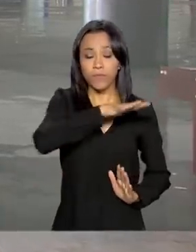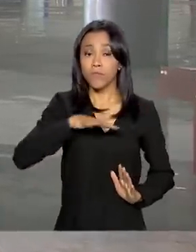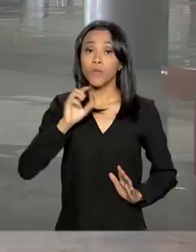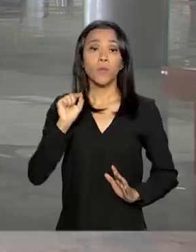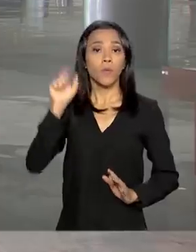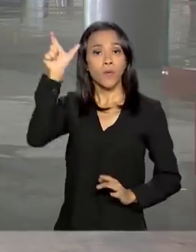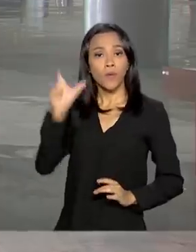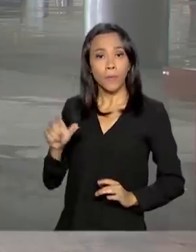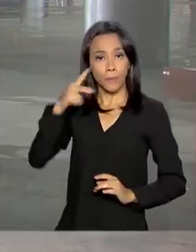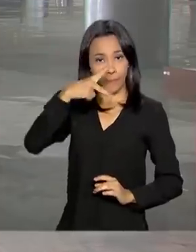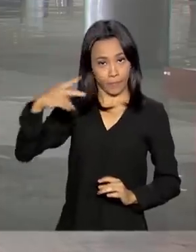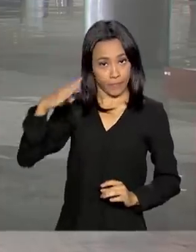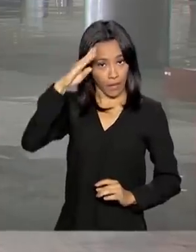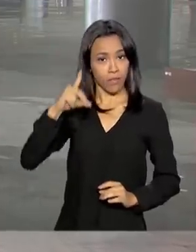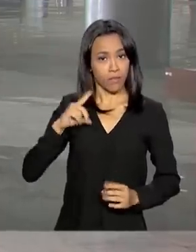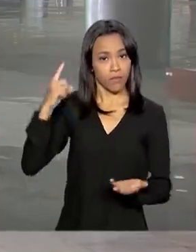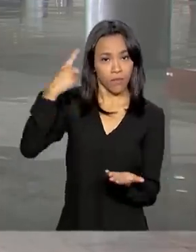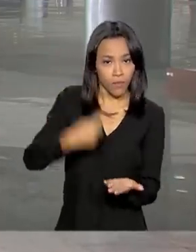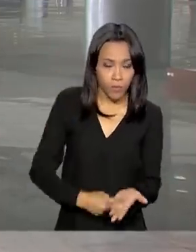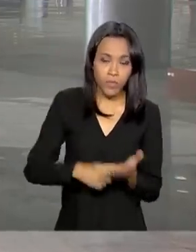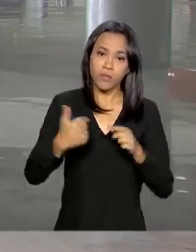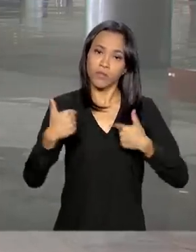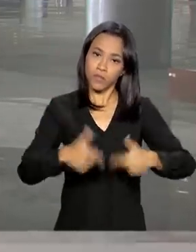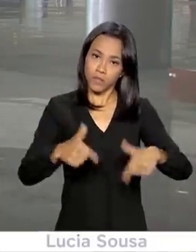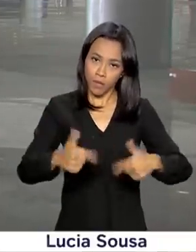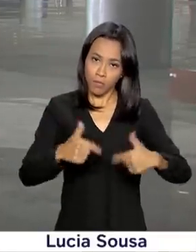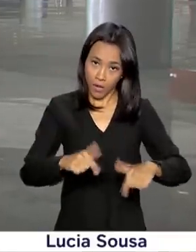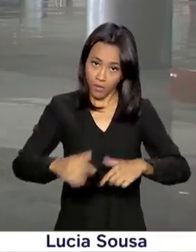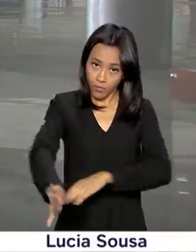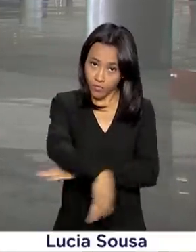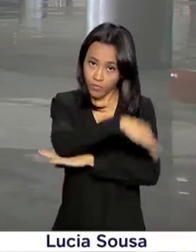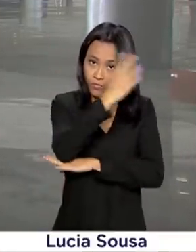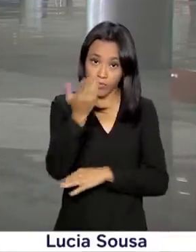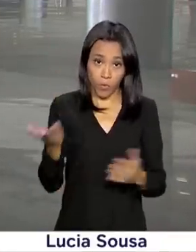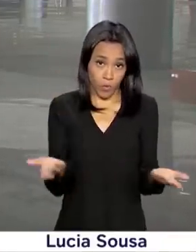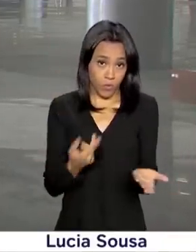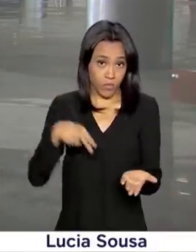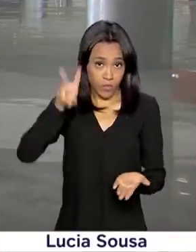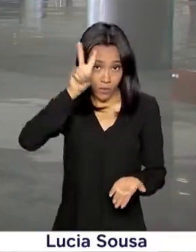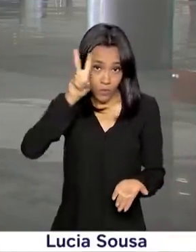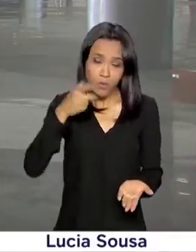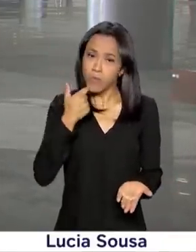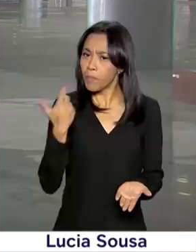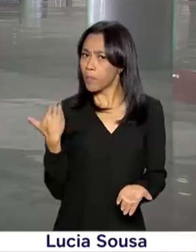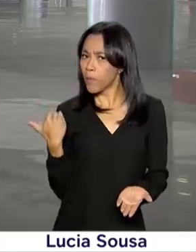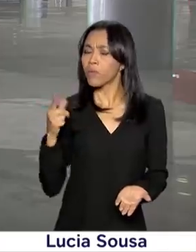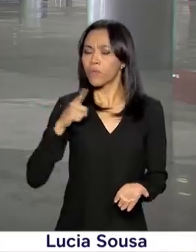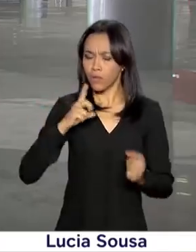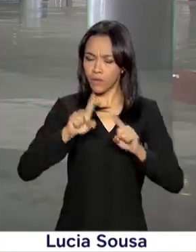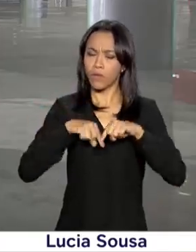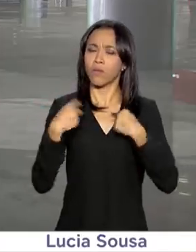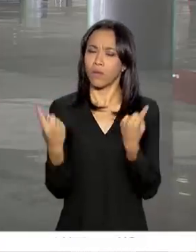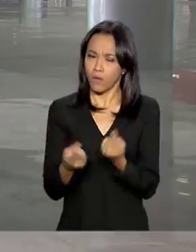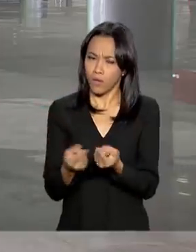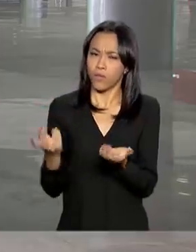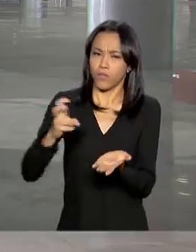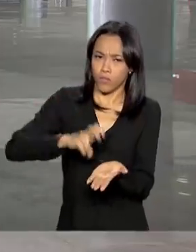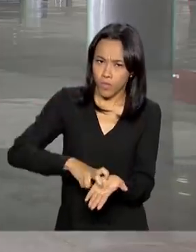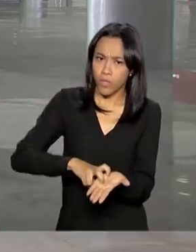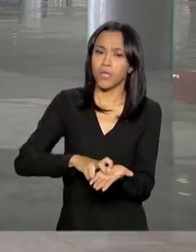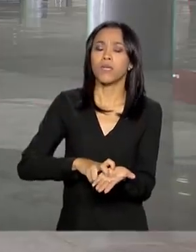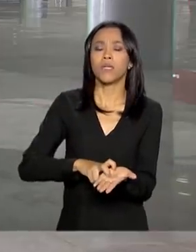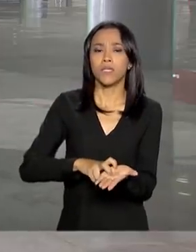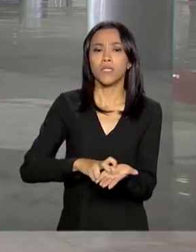Jair Bolsonaro cumpre a agenda durante toda essa segunda-feira. E há pouco, ele teve reuniões pela manhã e há